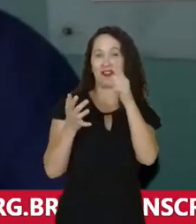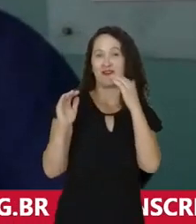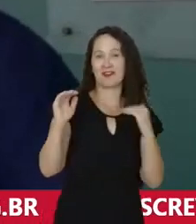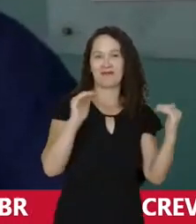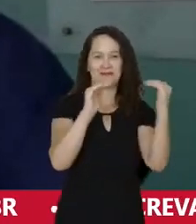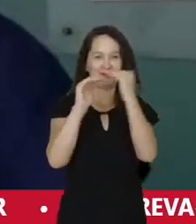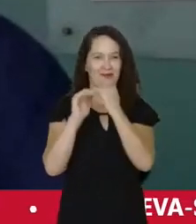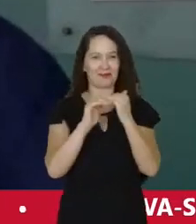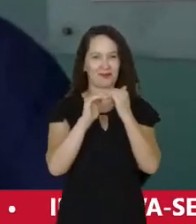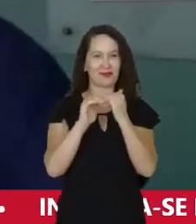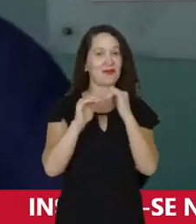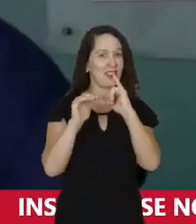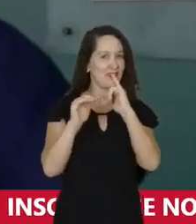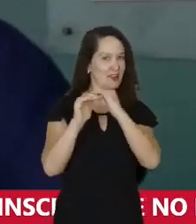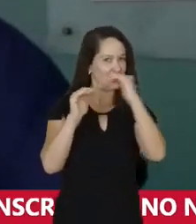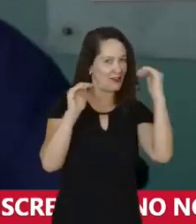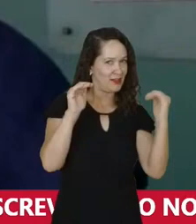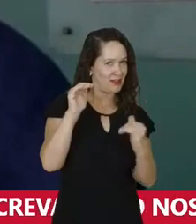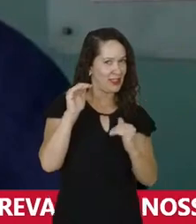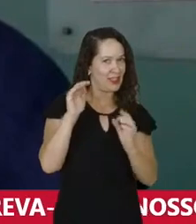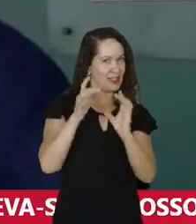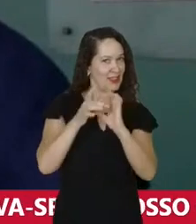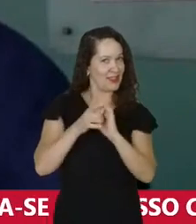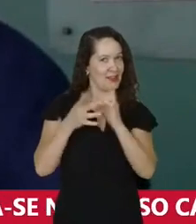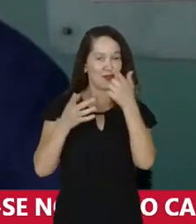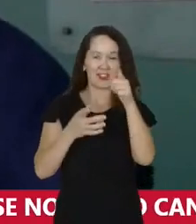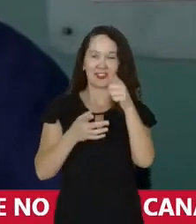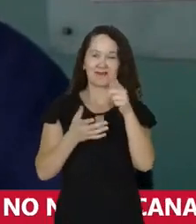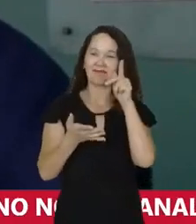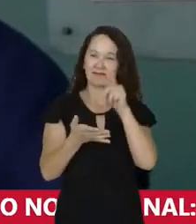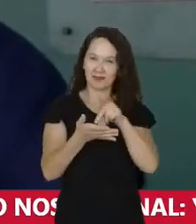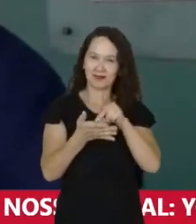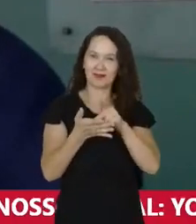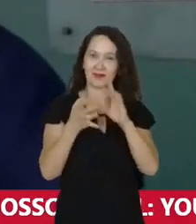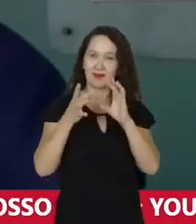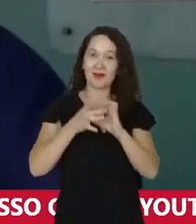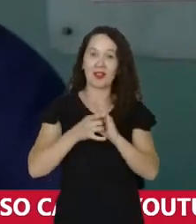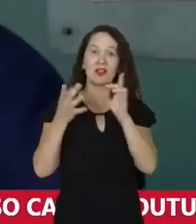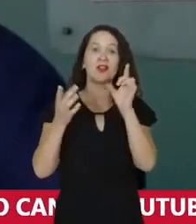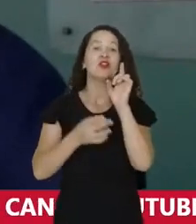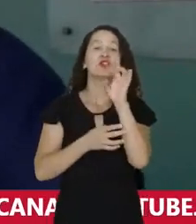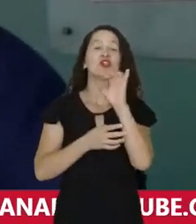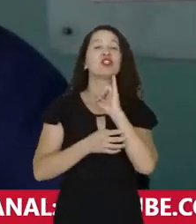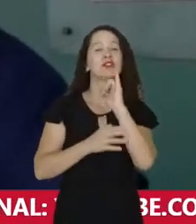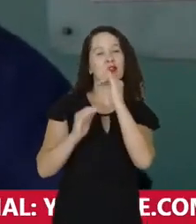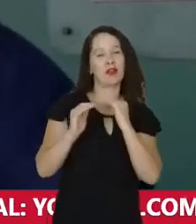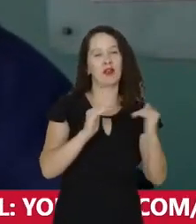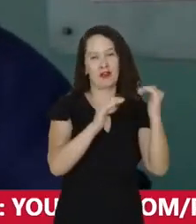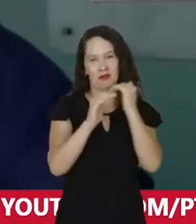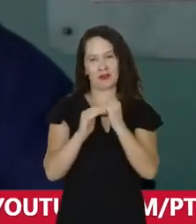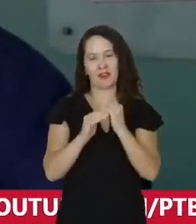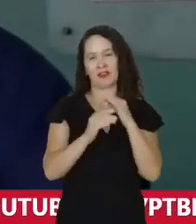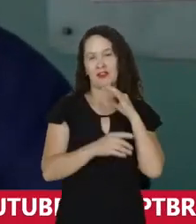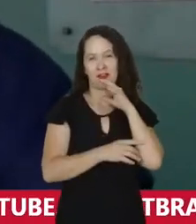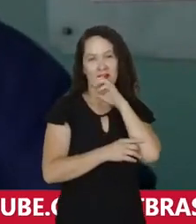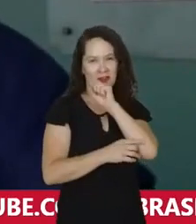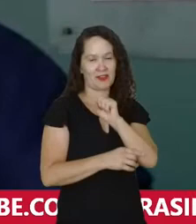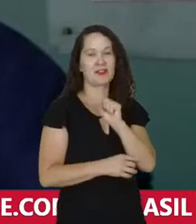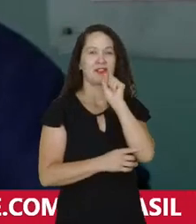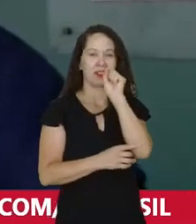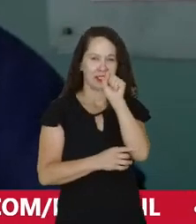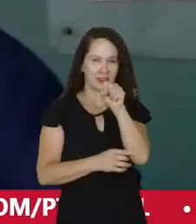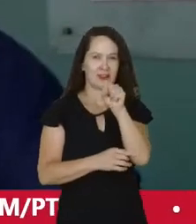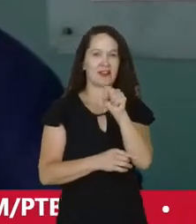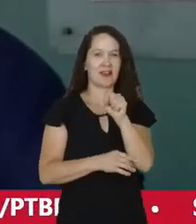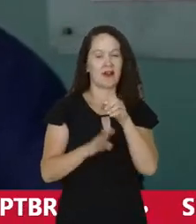igualdade. Onde tem desigualdade, não tem democracia plena. Então, a democracia só existe com a igualdade. Então, acho que isso tem que ser o